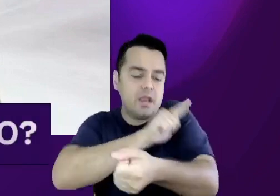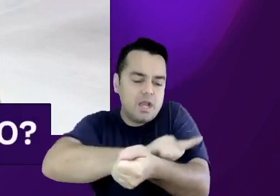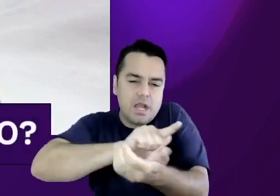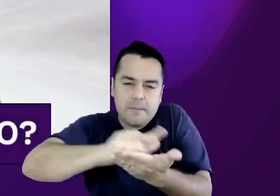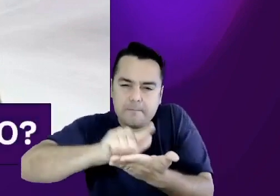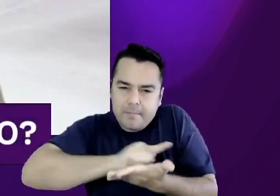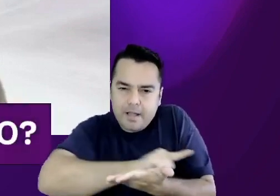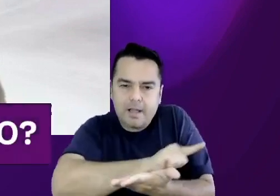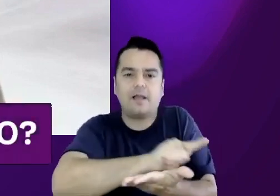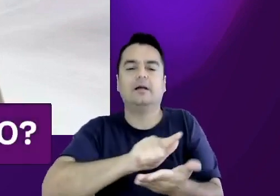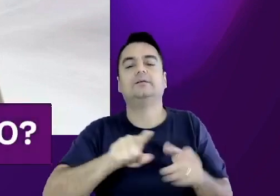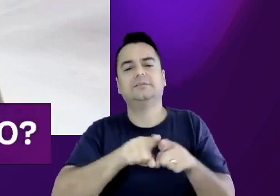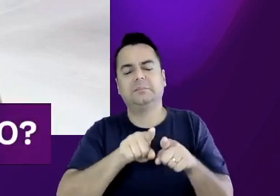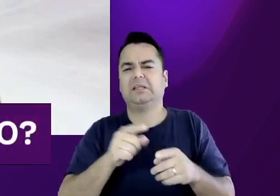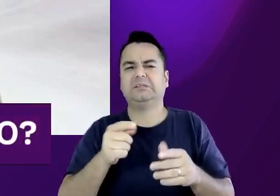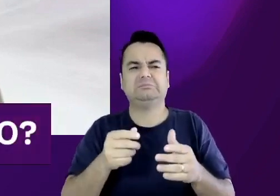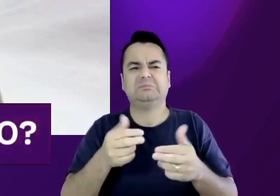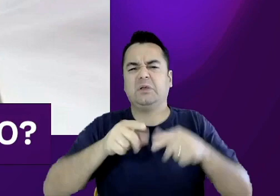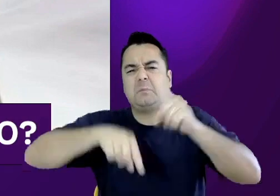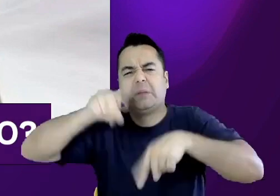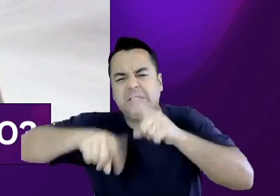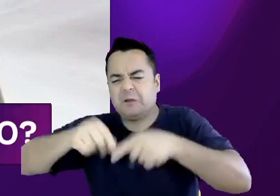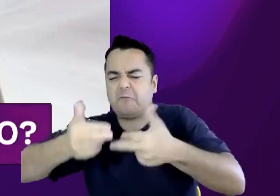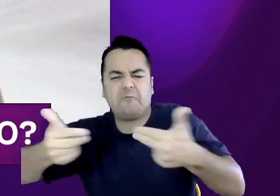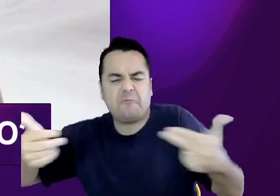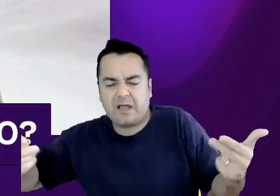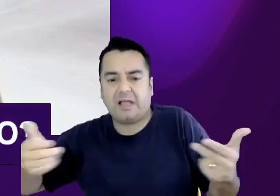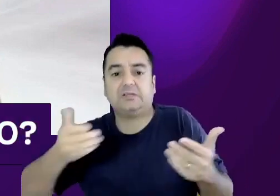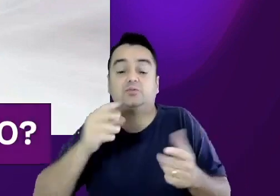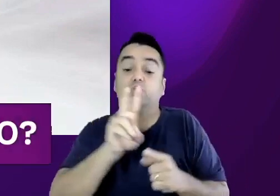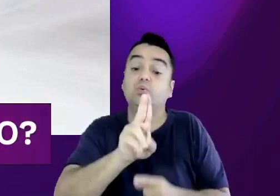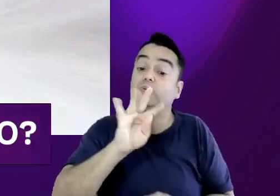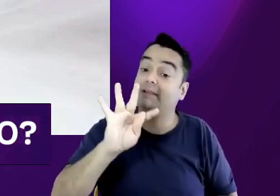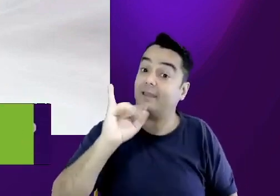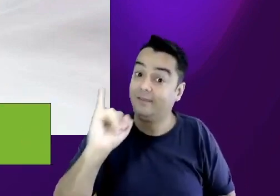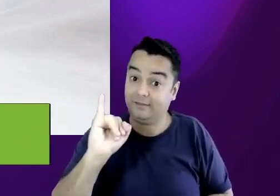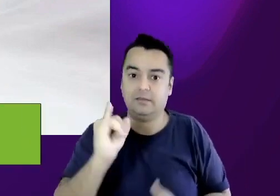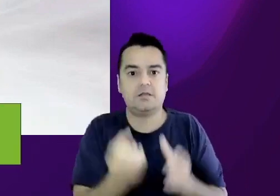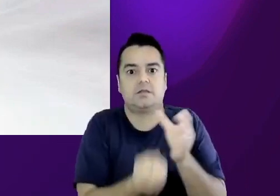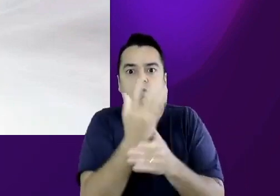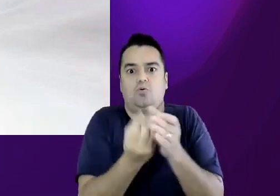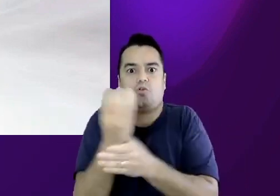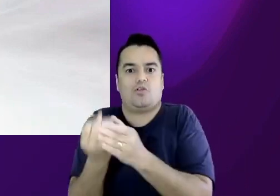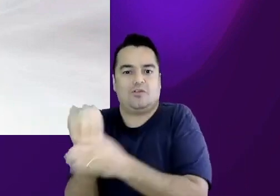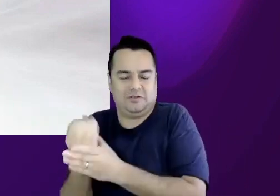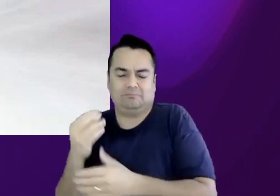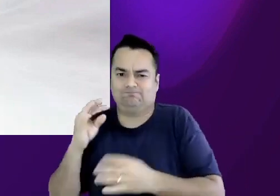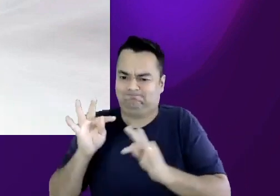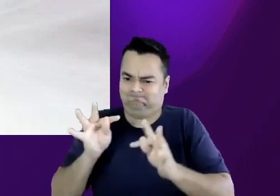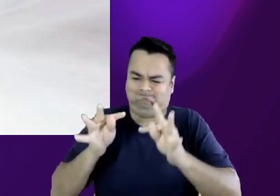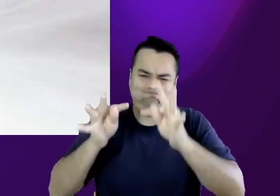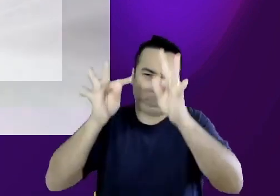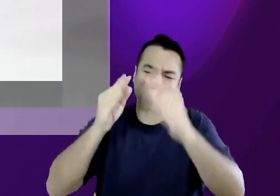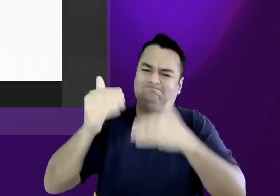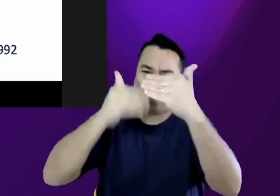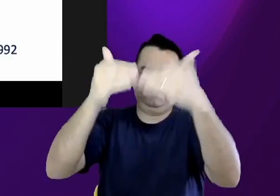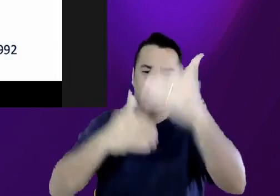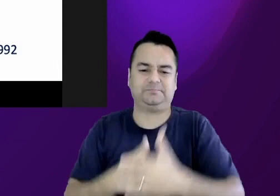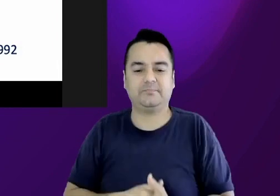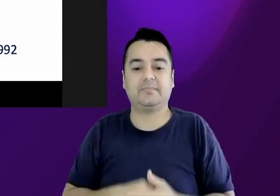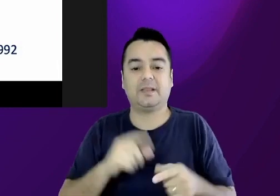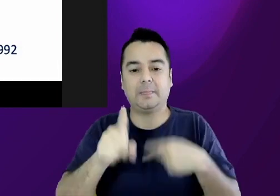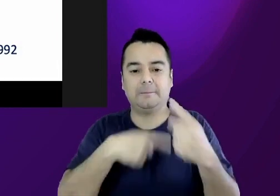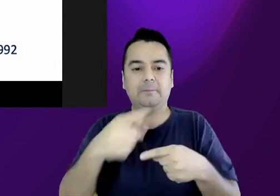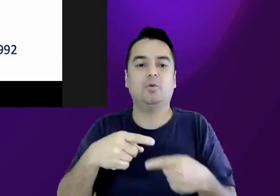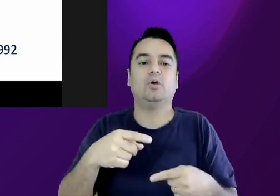operatórias, equipamentos, o surgimento da terapia intensiva. E mais recentemente, nós tivemos o advento da cirurgia